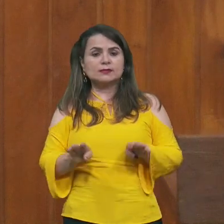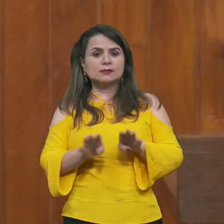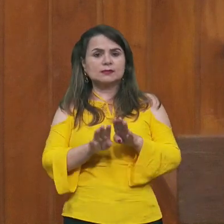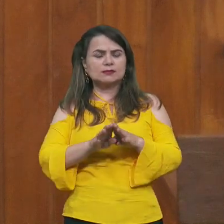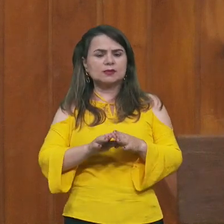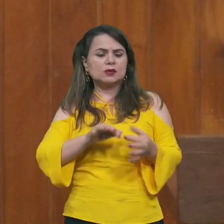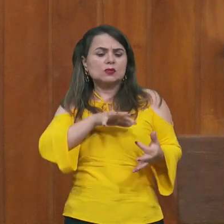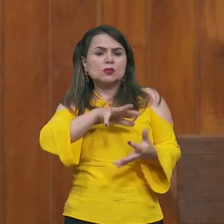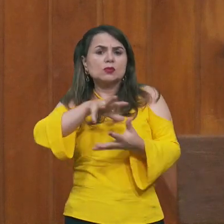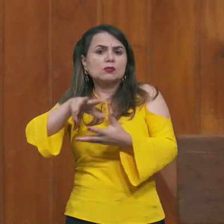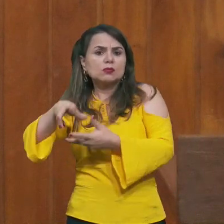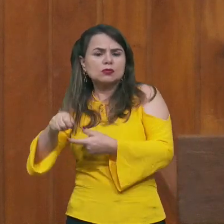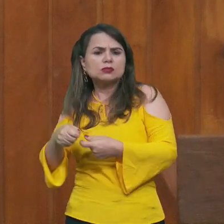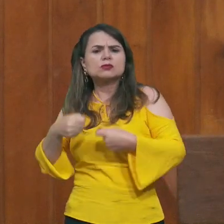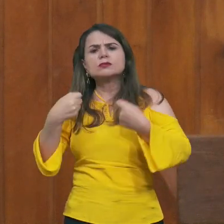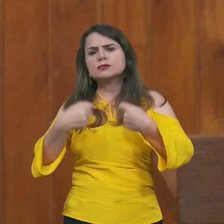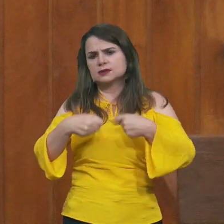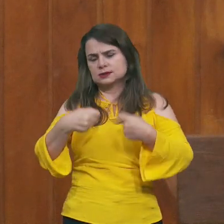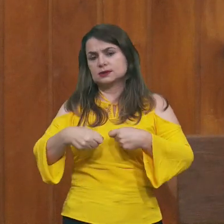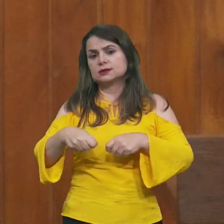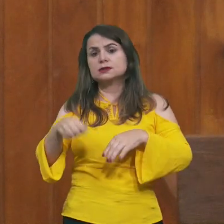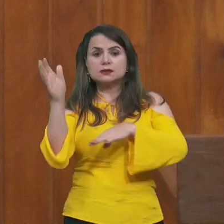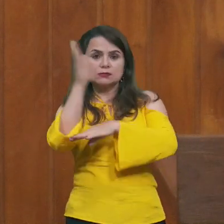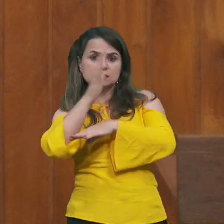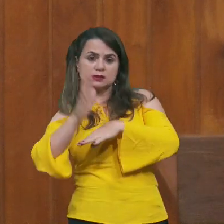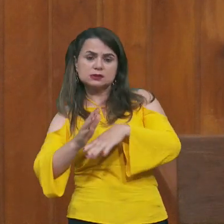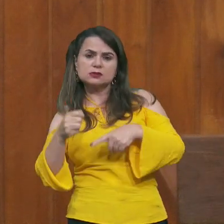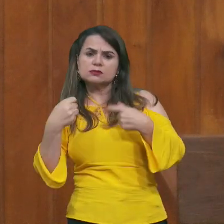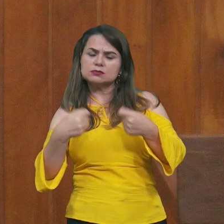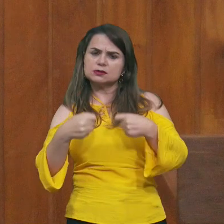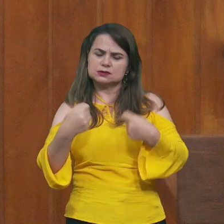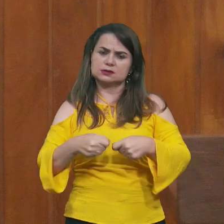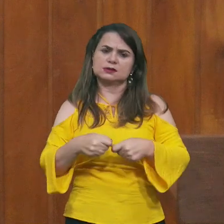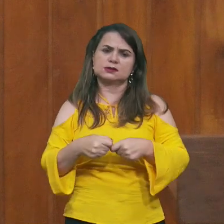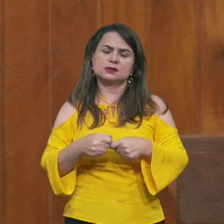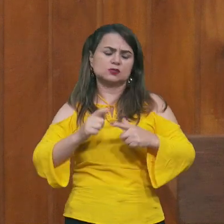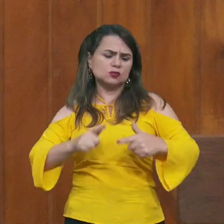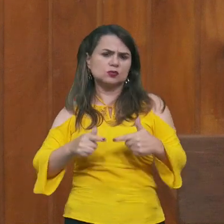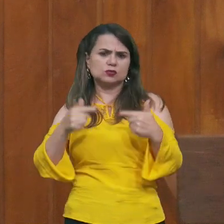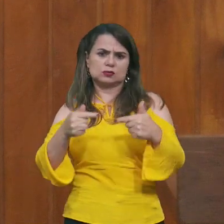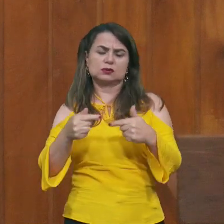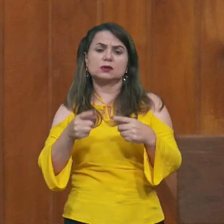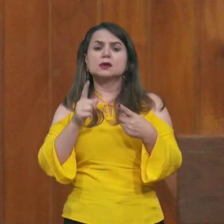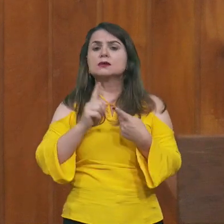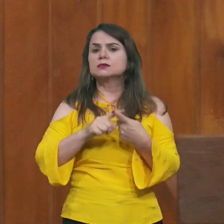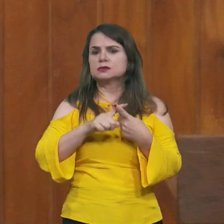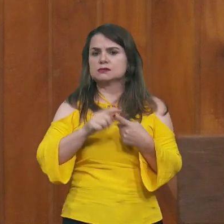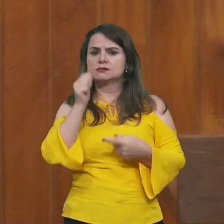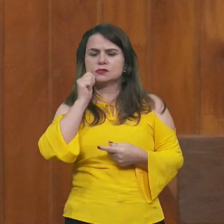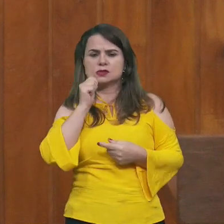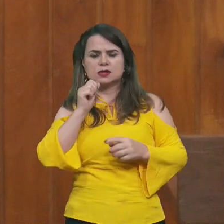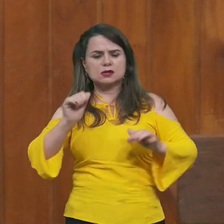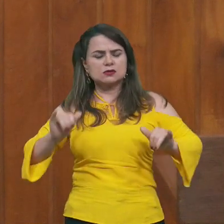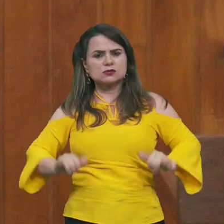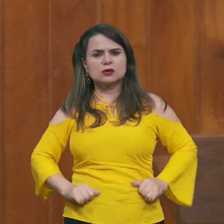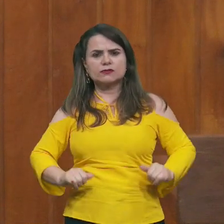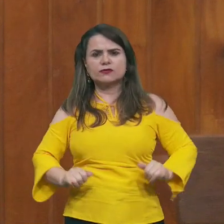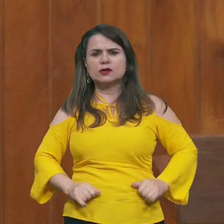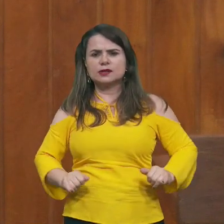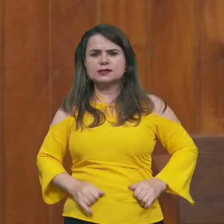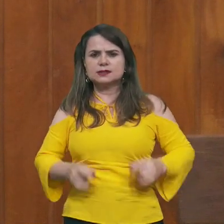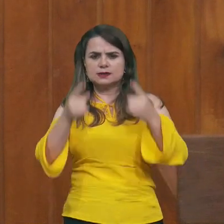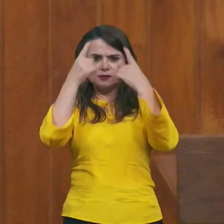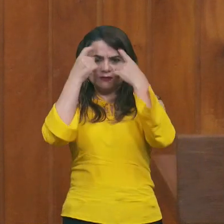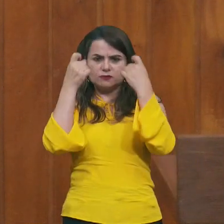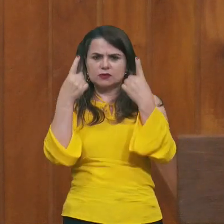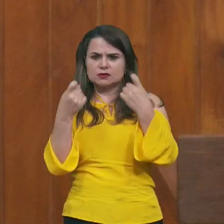Brasil, onde cerca de 17 milhões de mulheres sofrem algum tipo de violência e